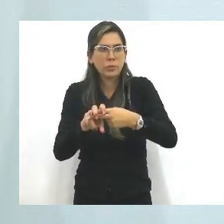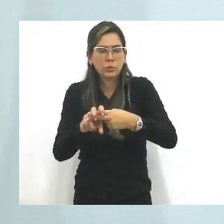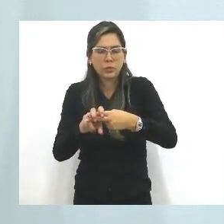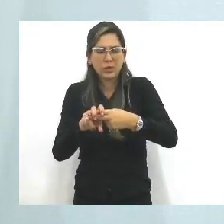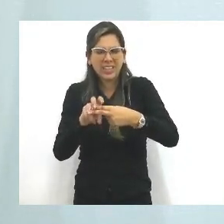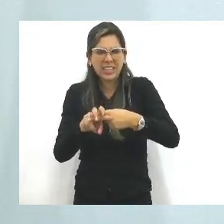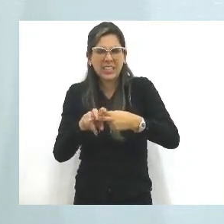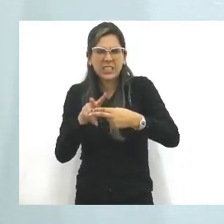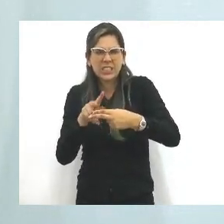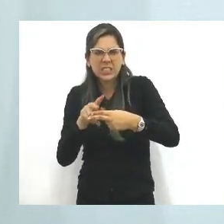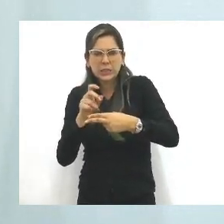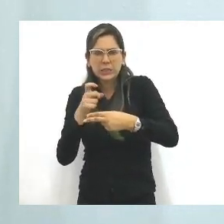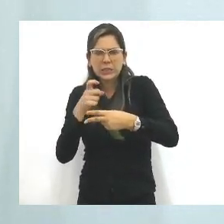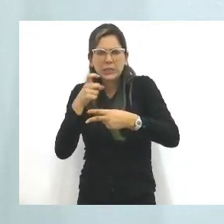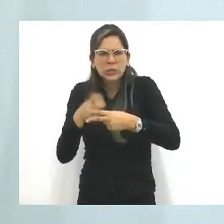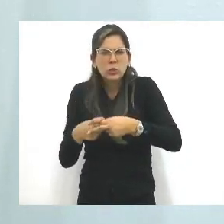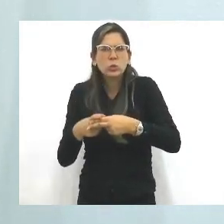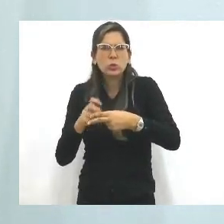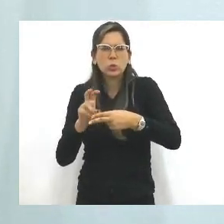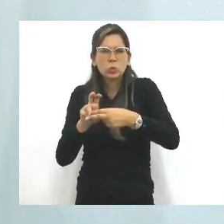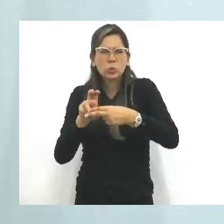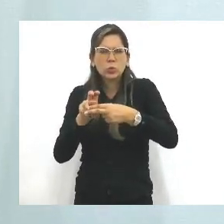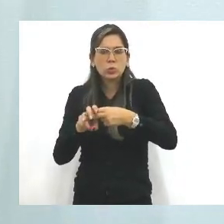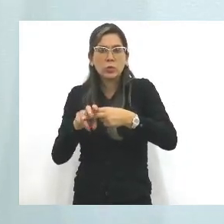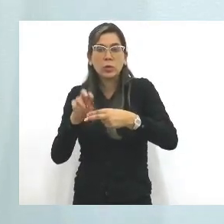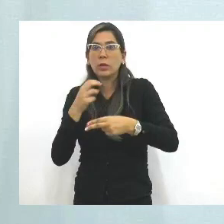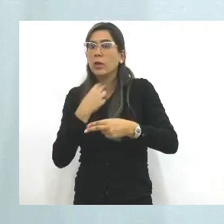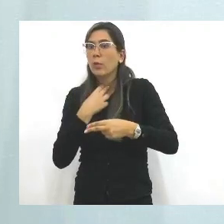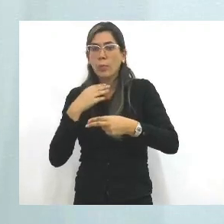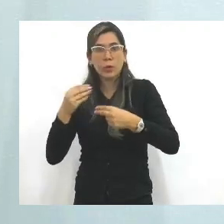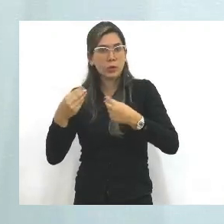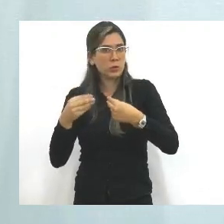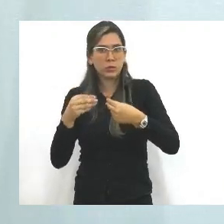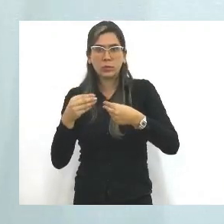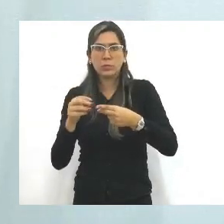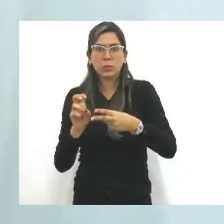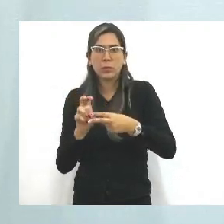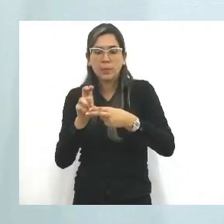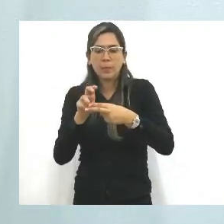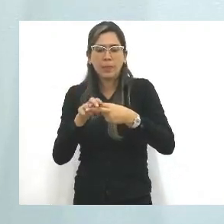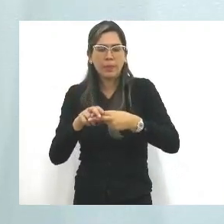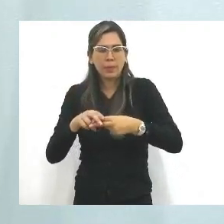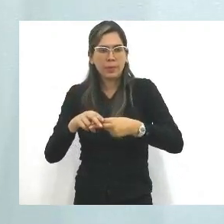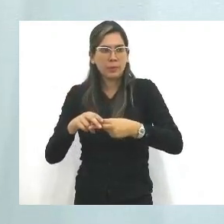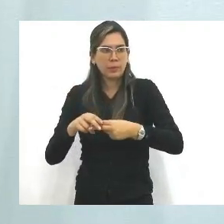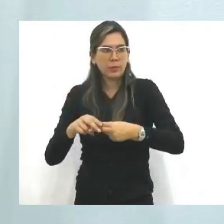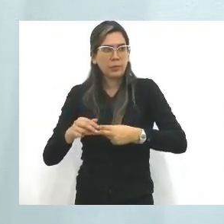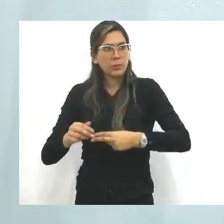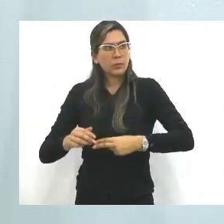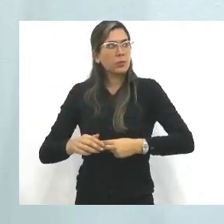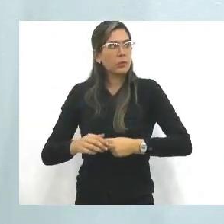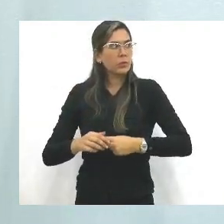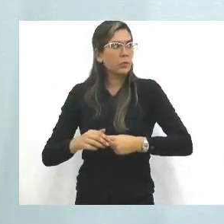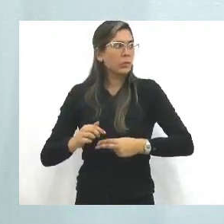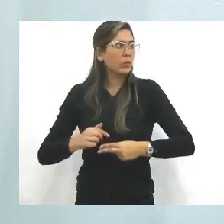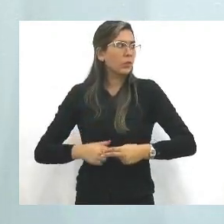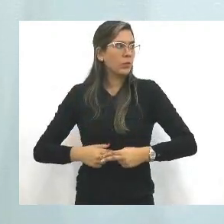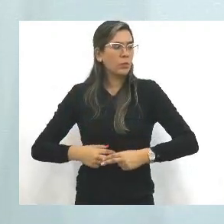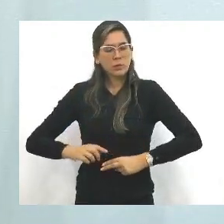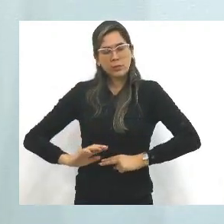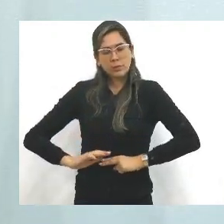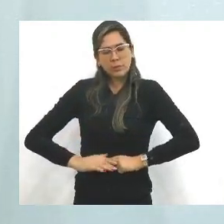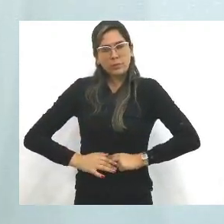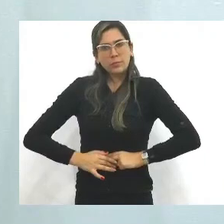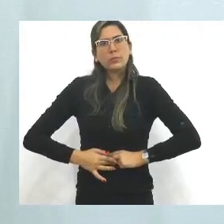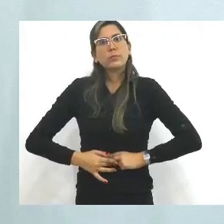rígido. Tem que ser rígido, não pode ser de plástico, ok? Onde você vai encostar o encosto aqui um pouquinho